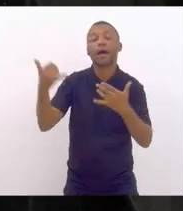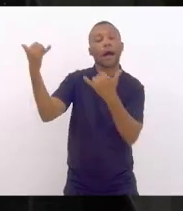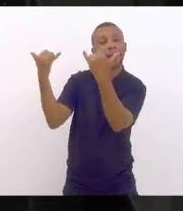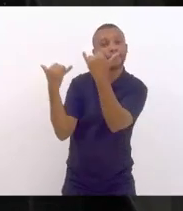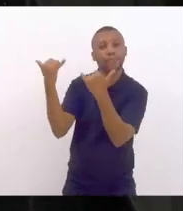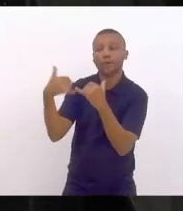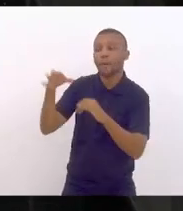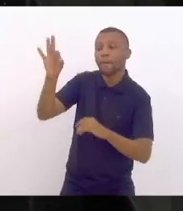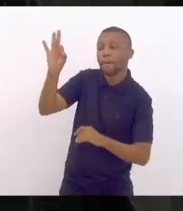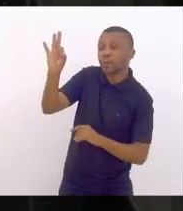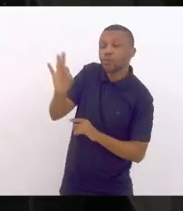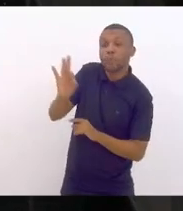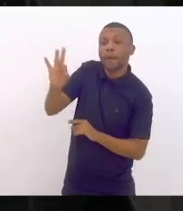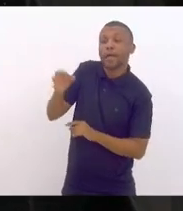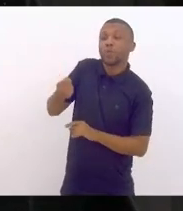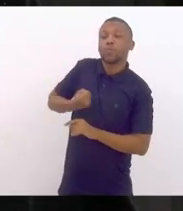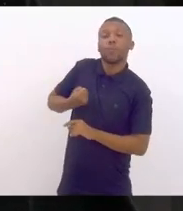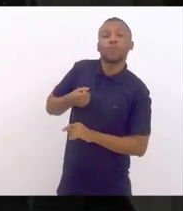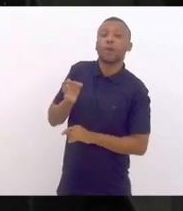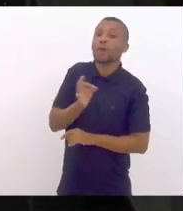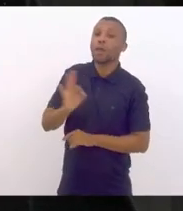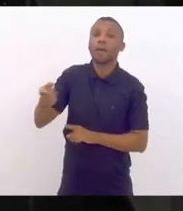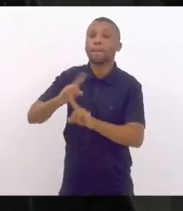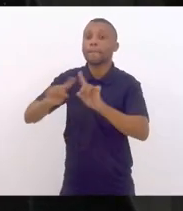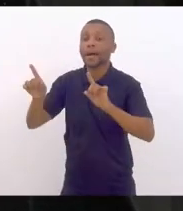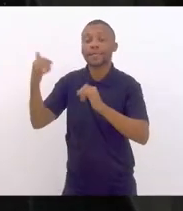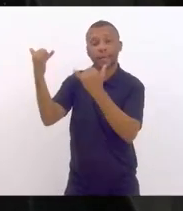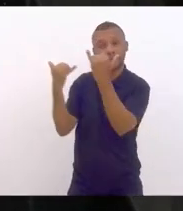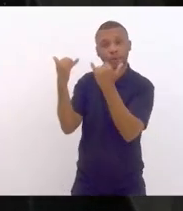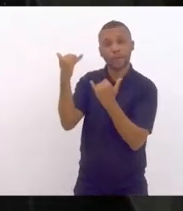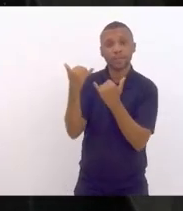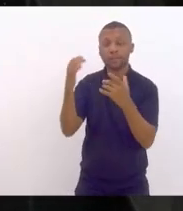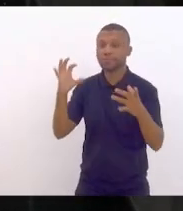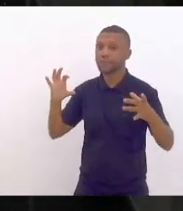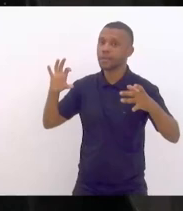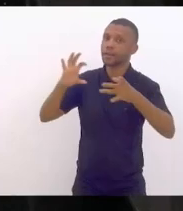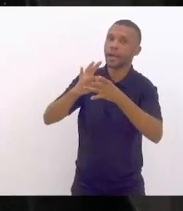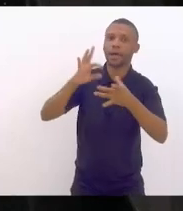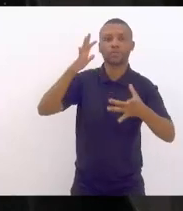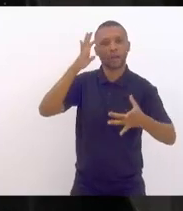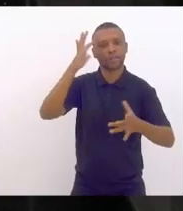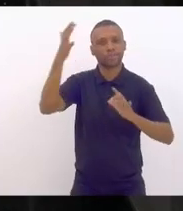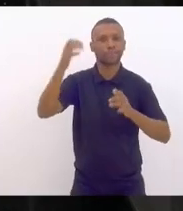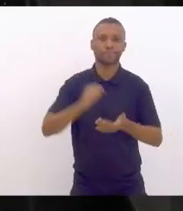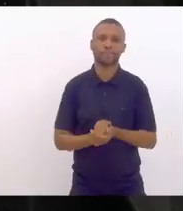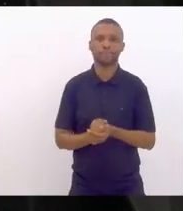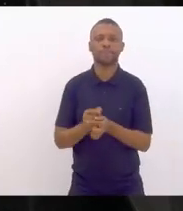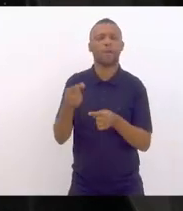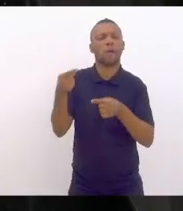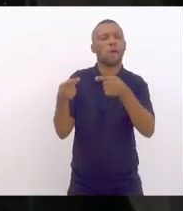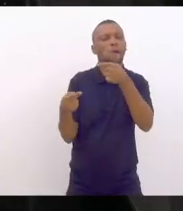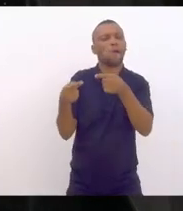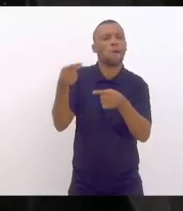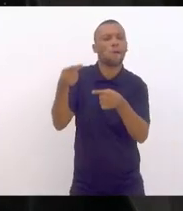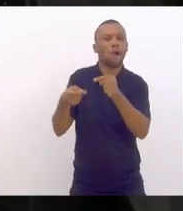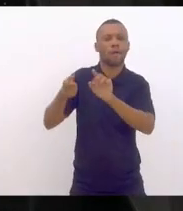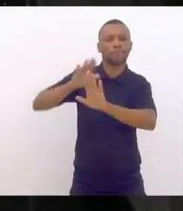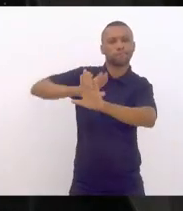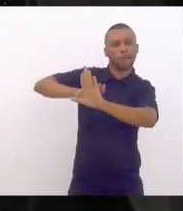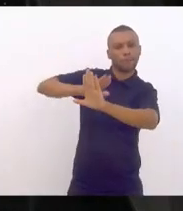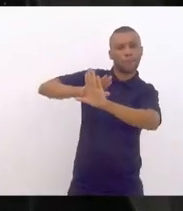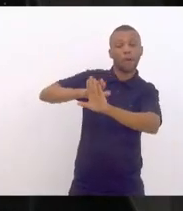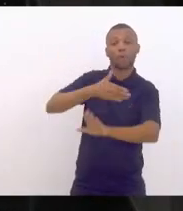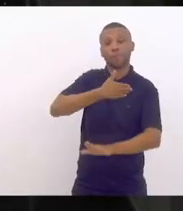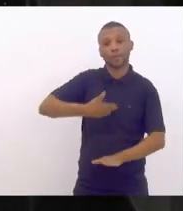não dados numéricos mas os dados decorrentes decisões por mera politicagem por mera politicagem